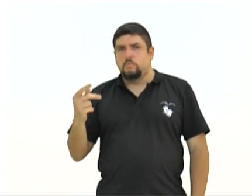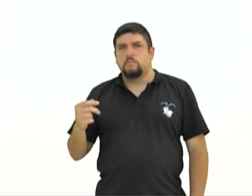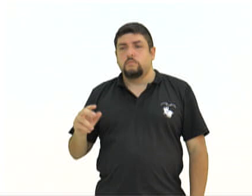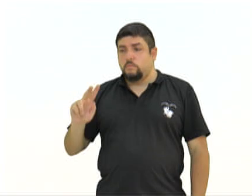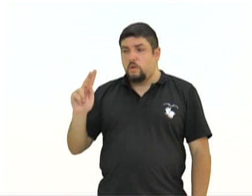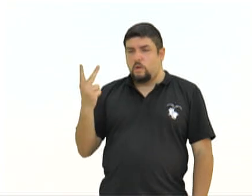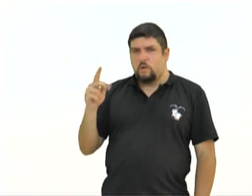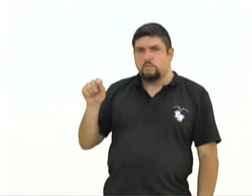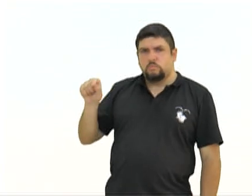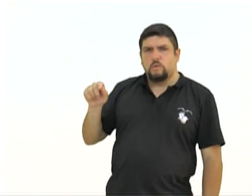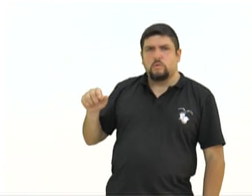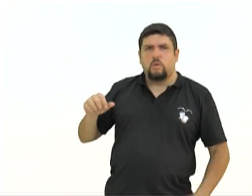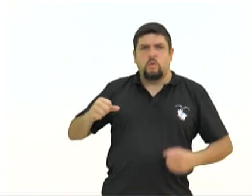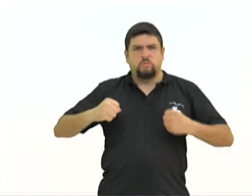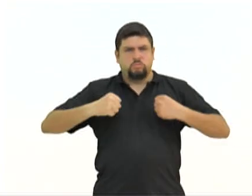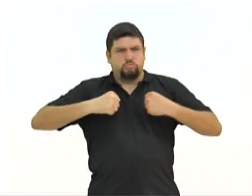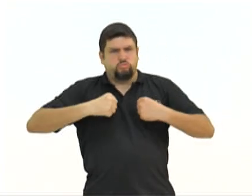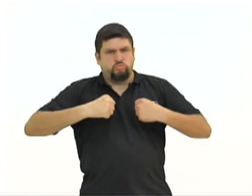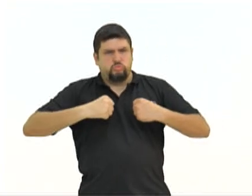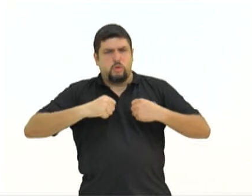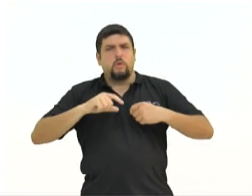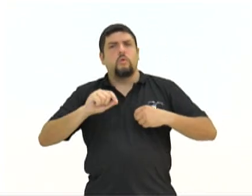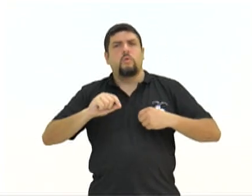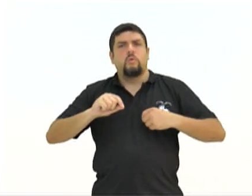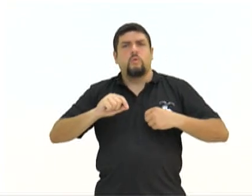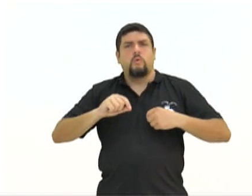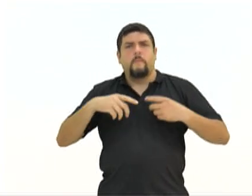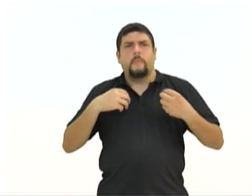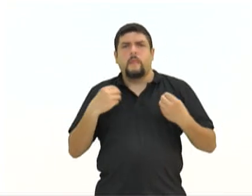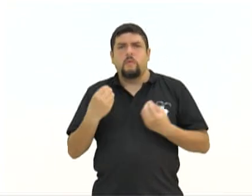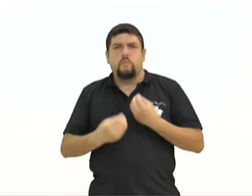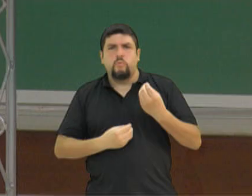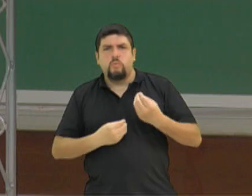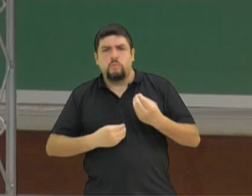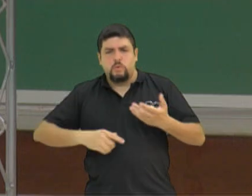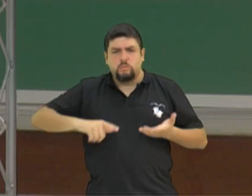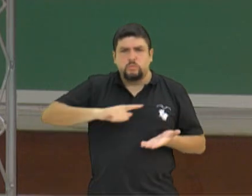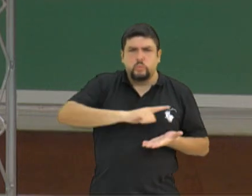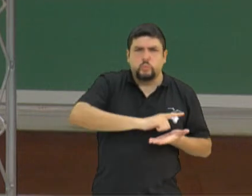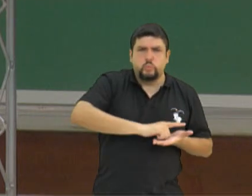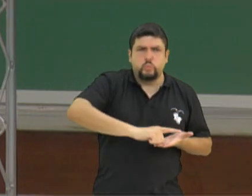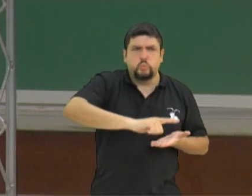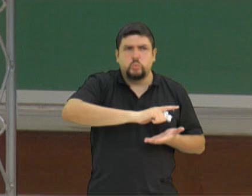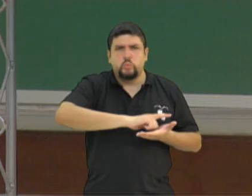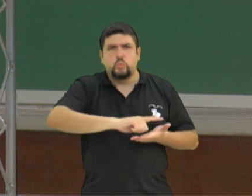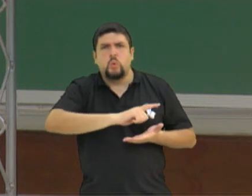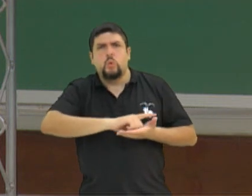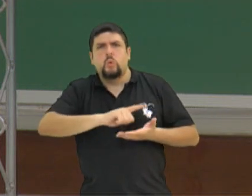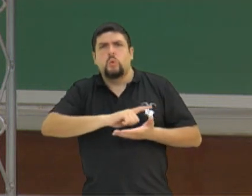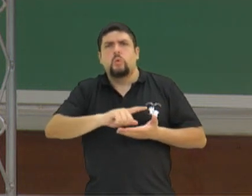monstros e teve que limpar um gigantesco estábulo. Então aqui eu trouxe um texto